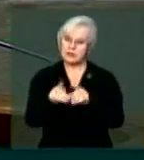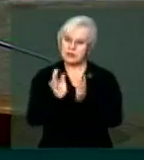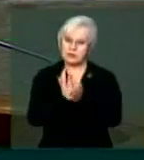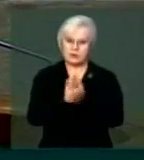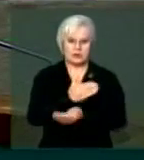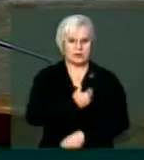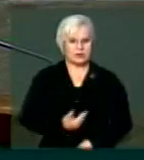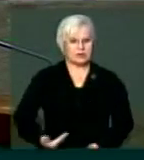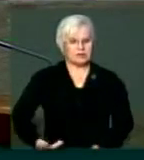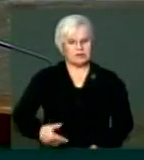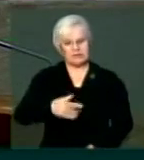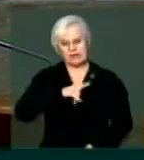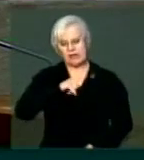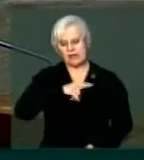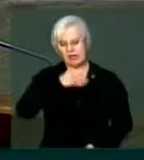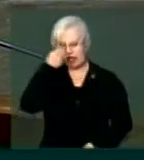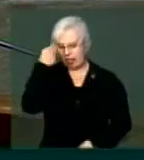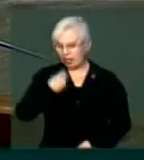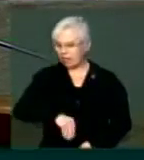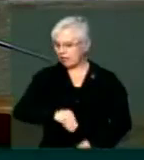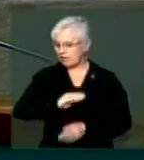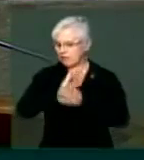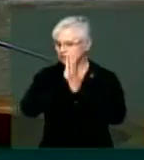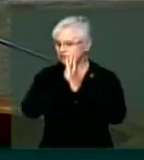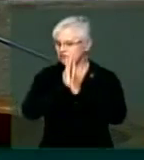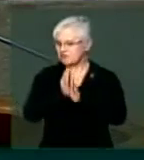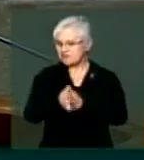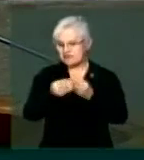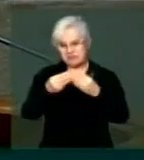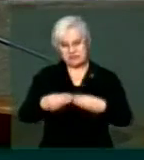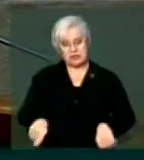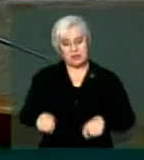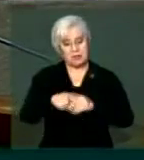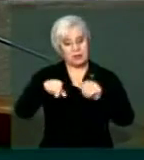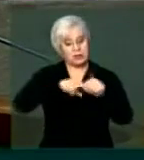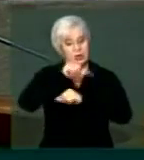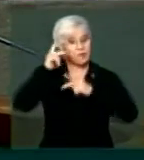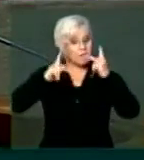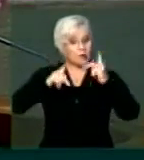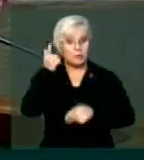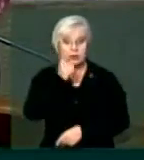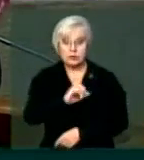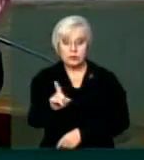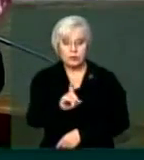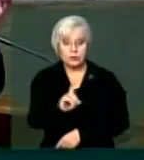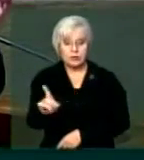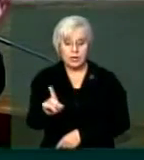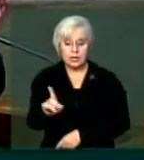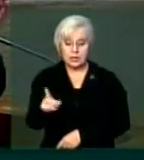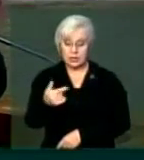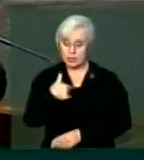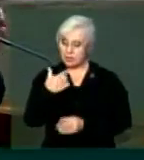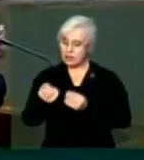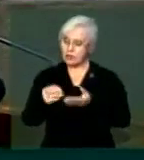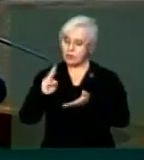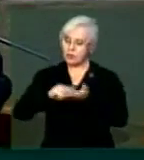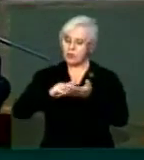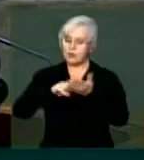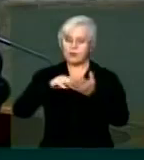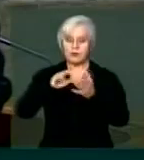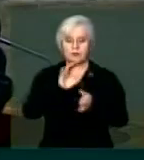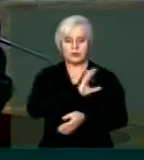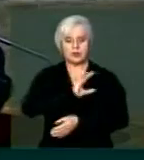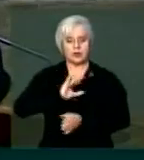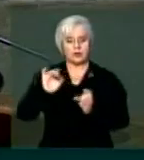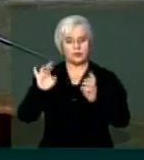governantes, estão com um desgaste muito grande, mas não se faz reforma política. E como membro da Comissão Especial da Reforma